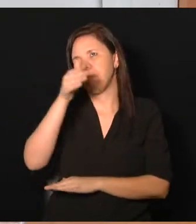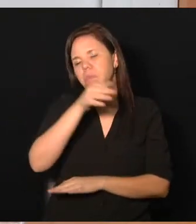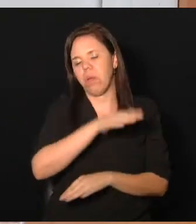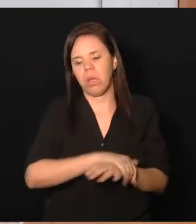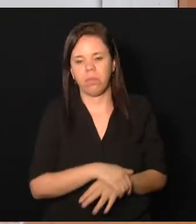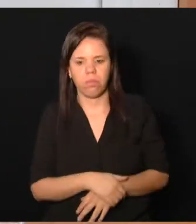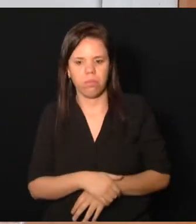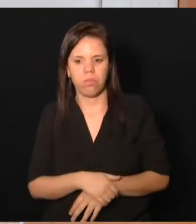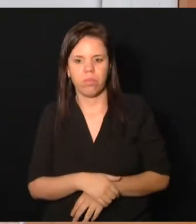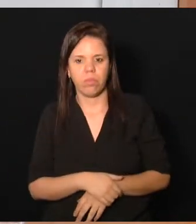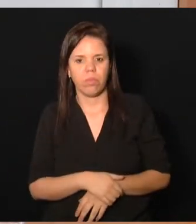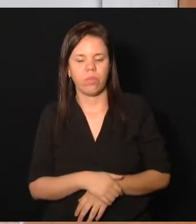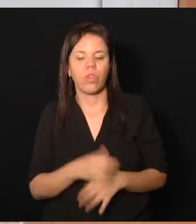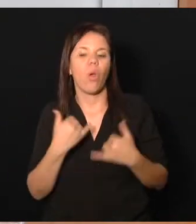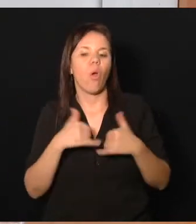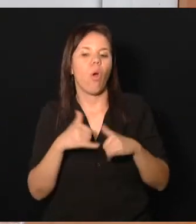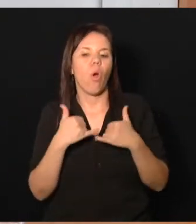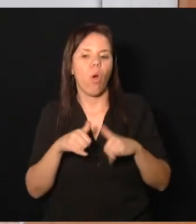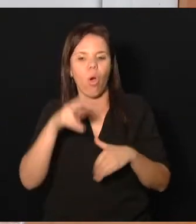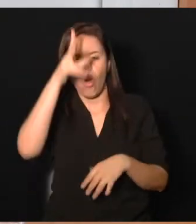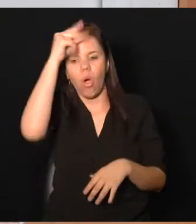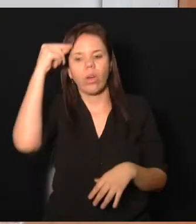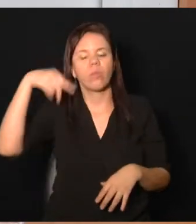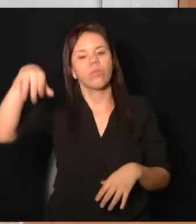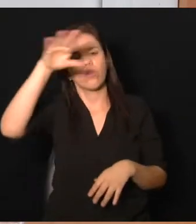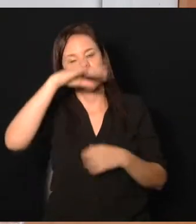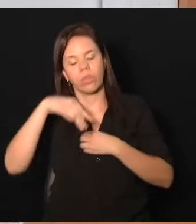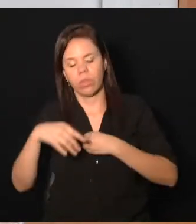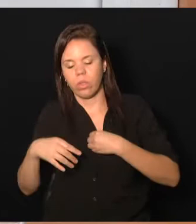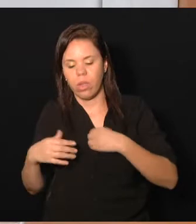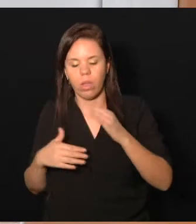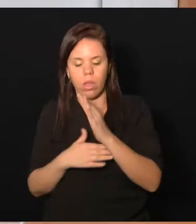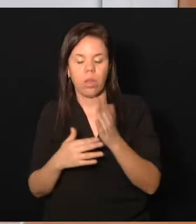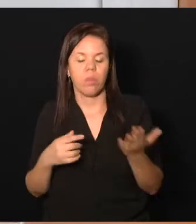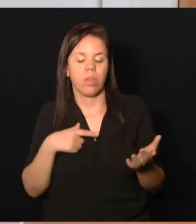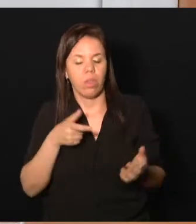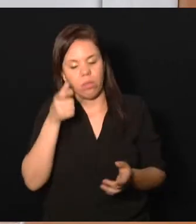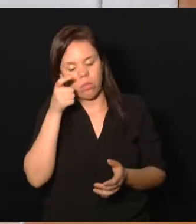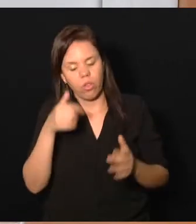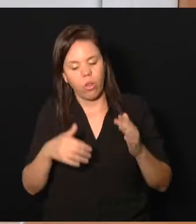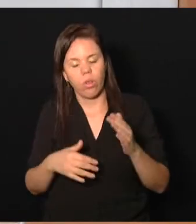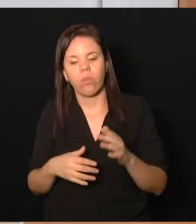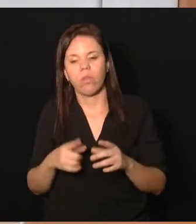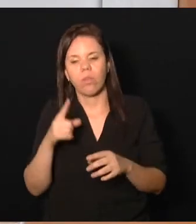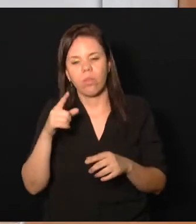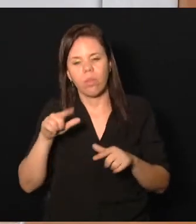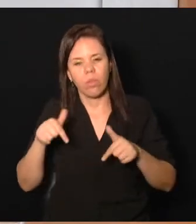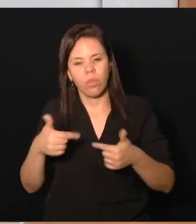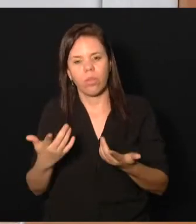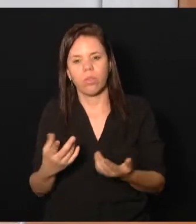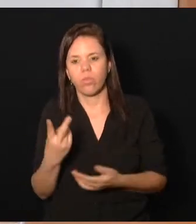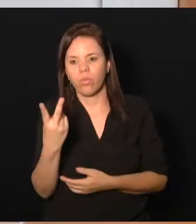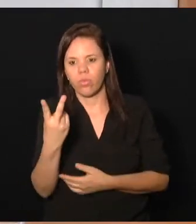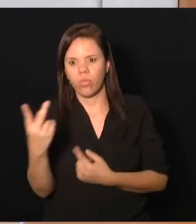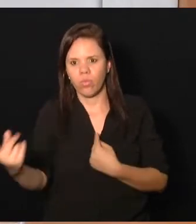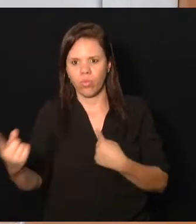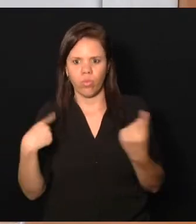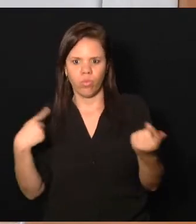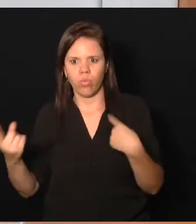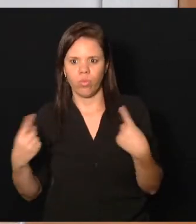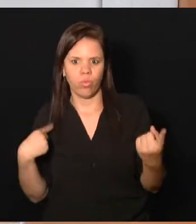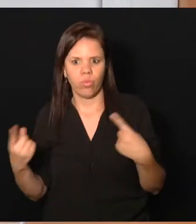público. Nós estamos aí num desafio, a Câmara está acompanhando, das 2 maiores vias da cidade em